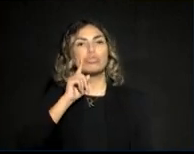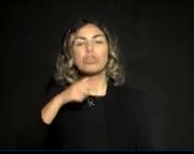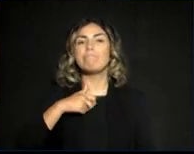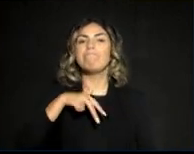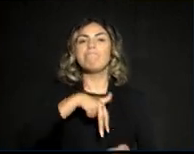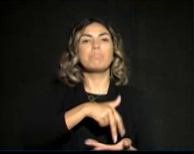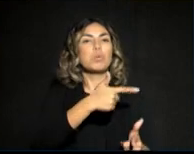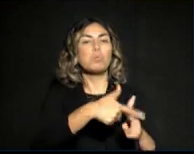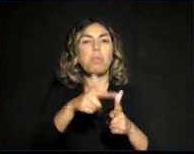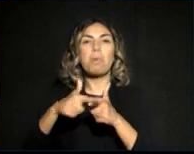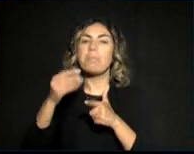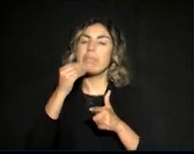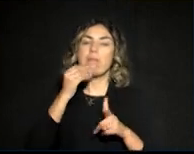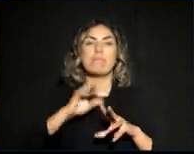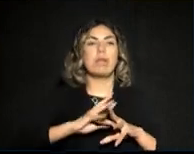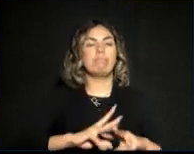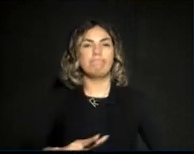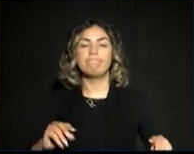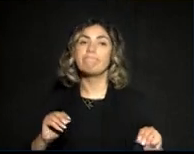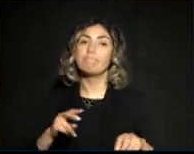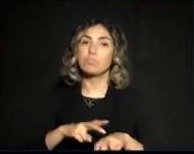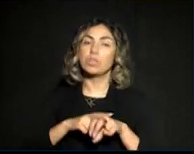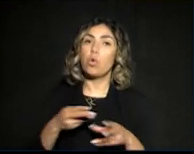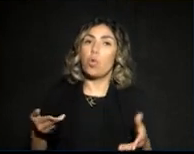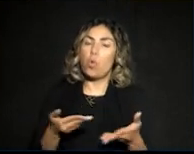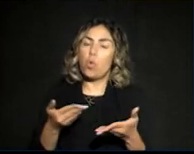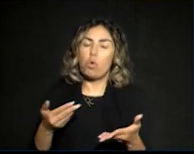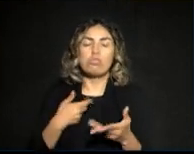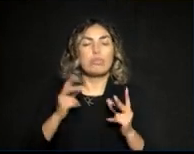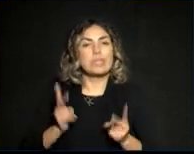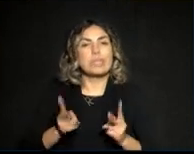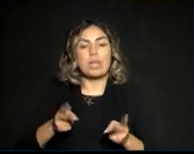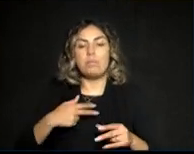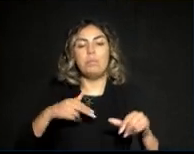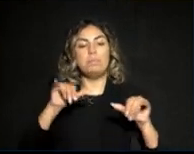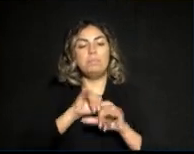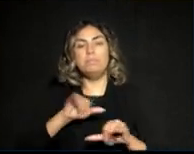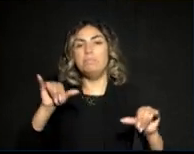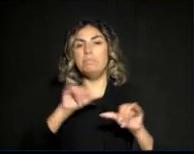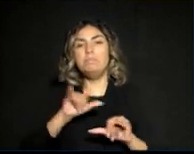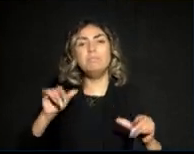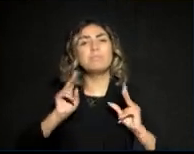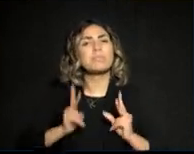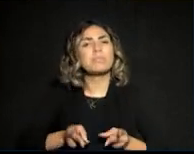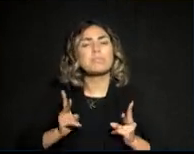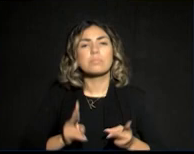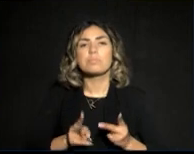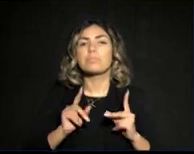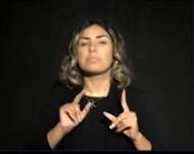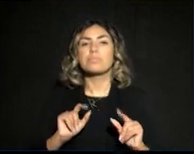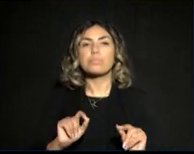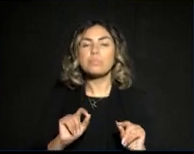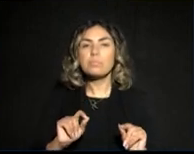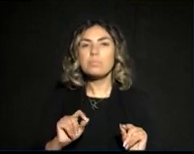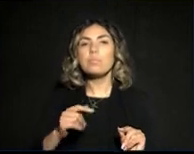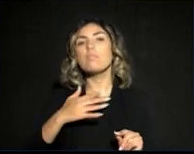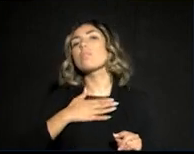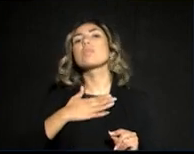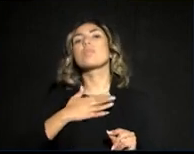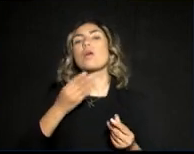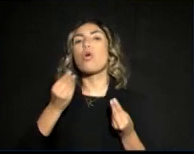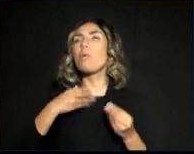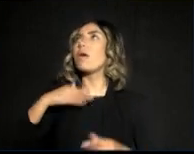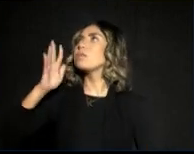os problemas do estado foi aí que eu hoje falo muito isso na campanha Sila a minha separação entre a questão ideológica